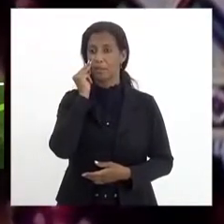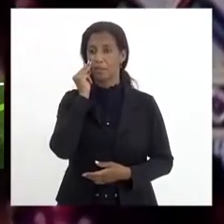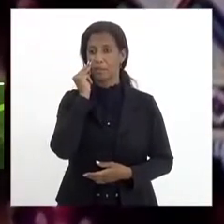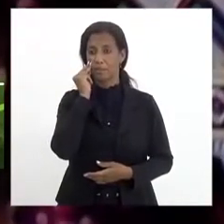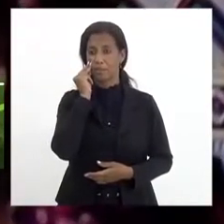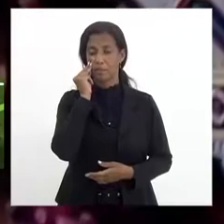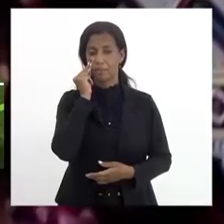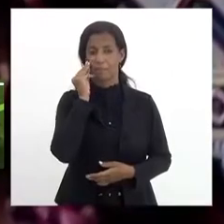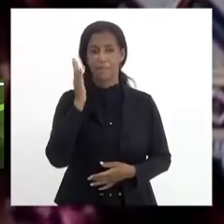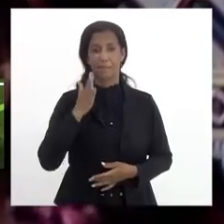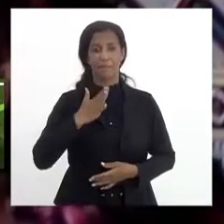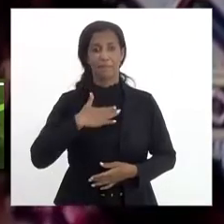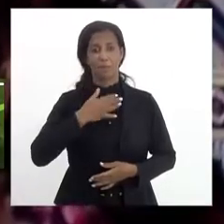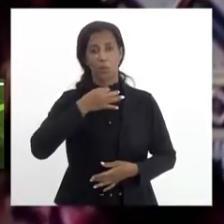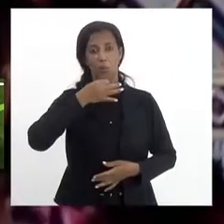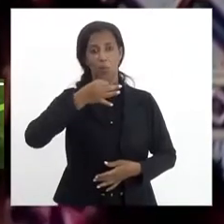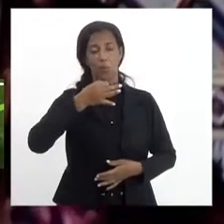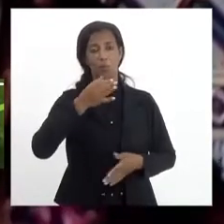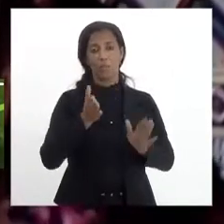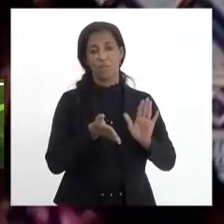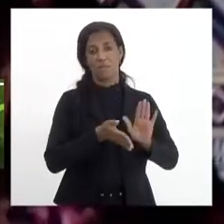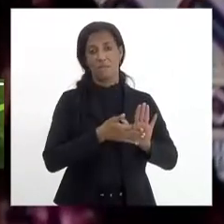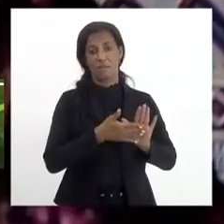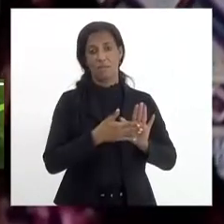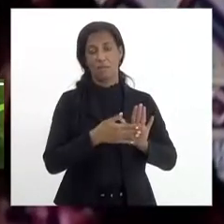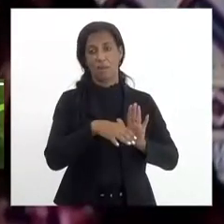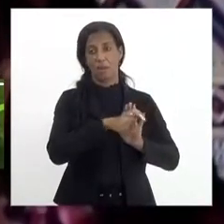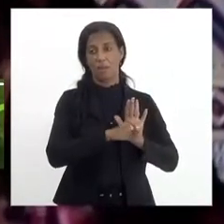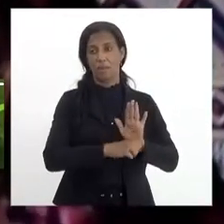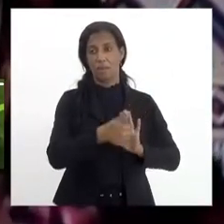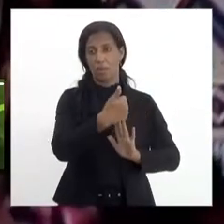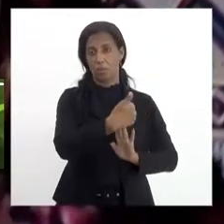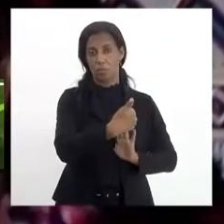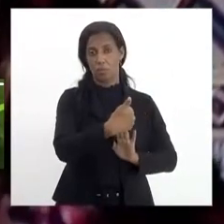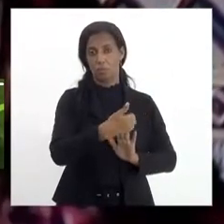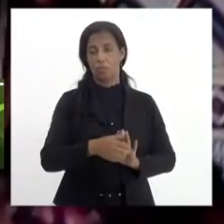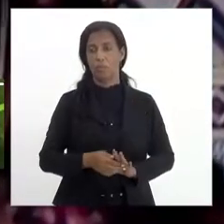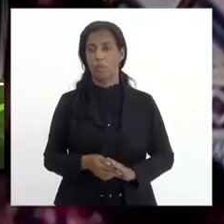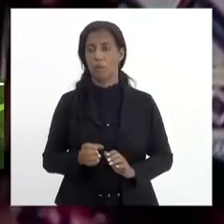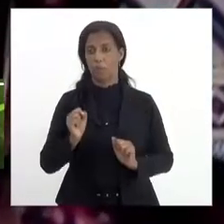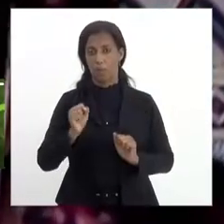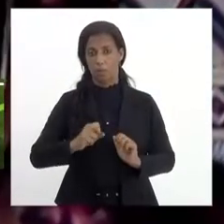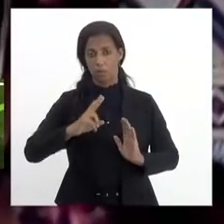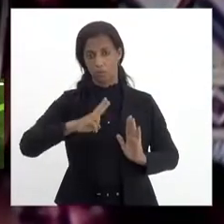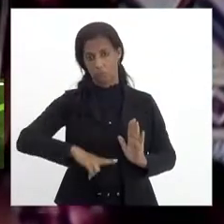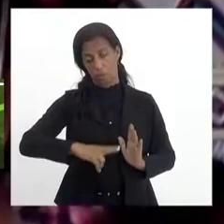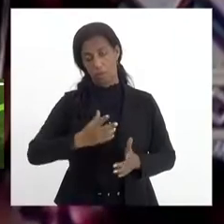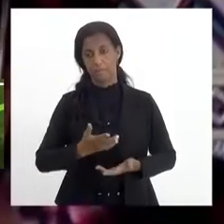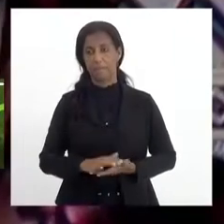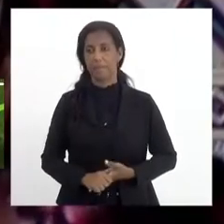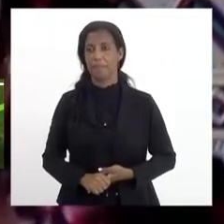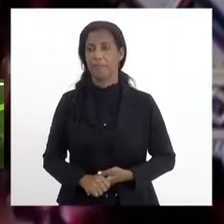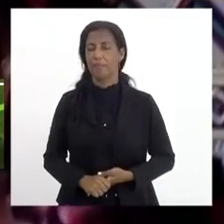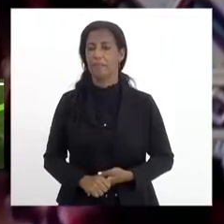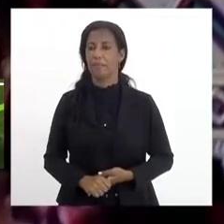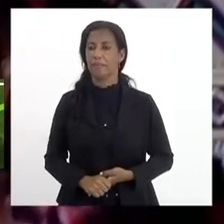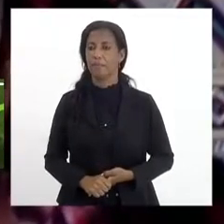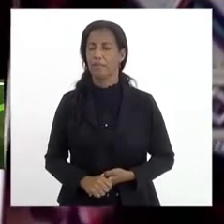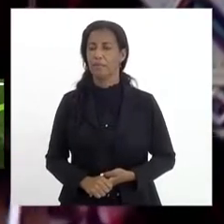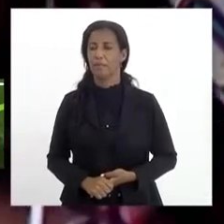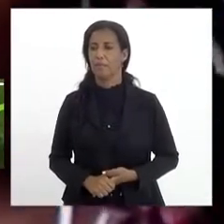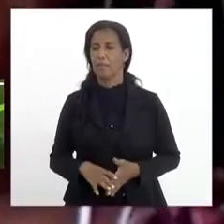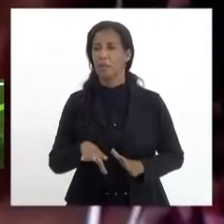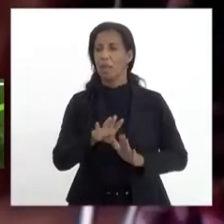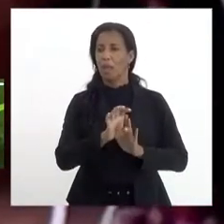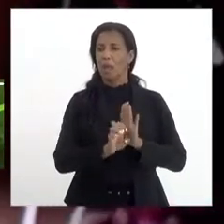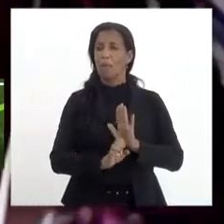minha divergência vai no sentido de ser favorável à emenda 1. Posso ler, se o senhor quiser? Por favor. Porque a emenda